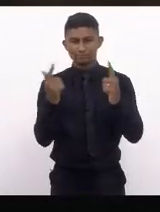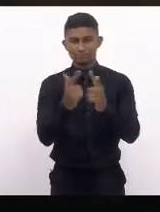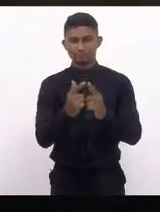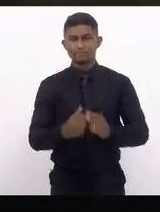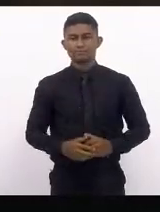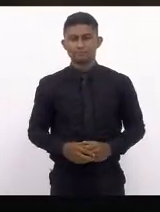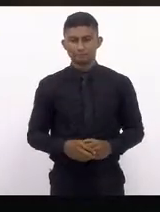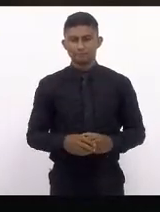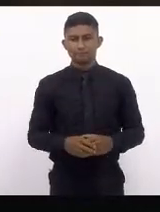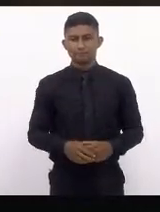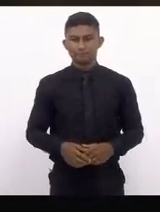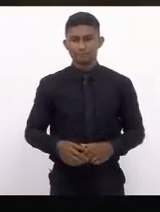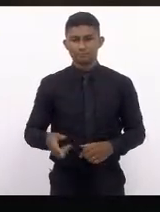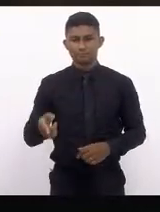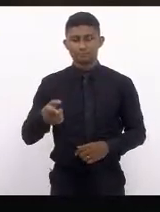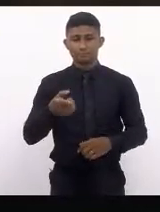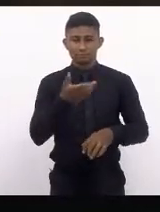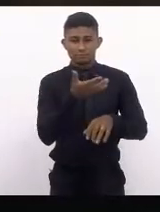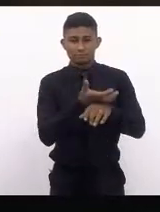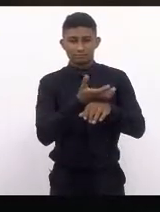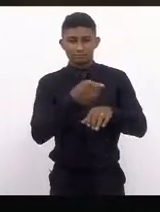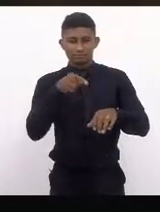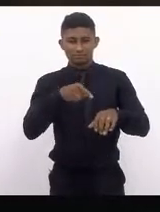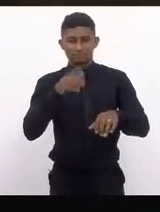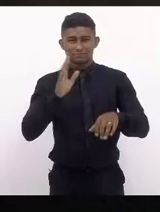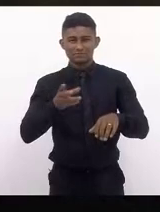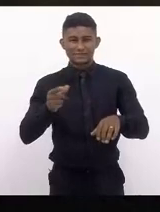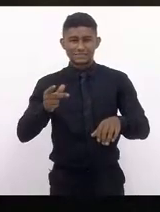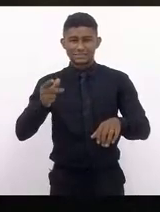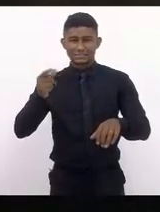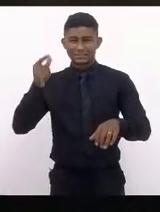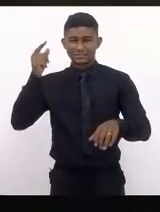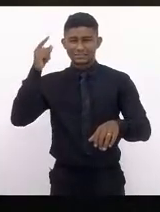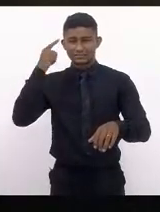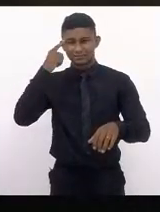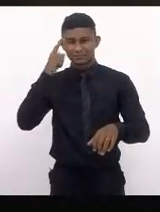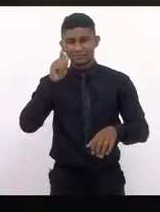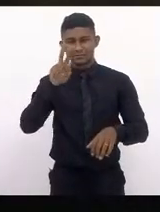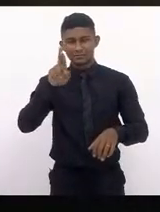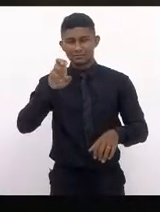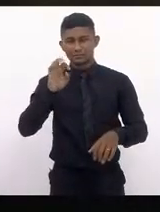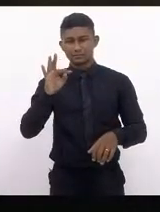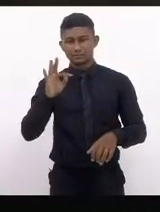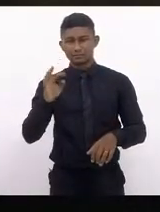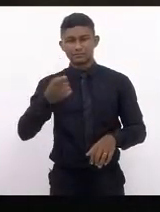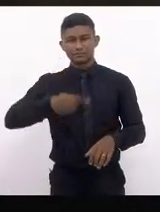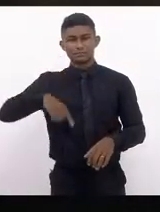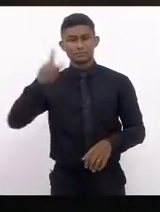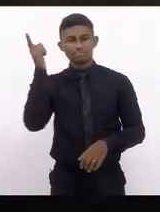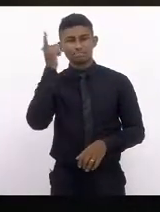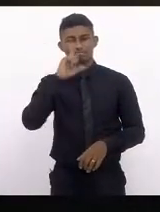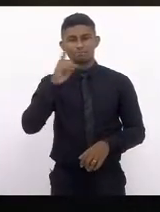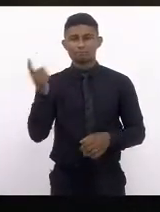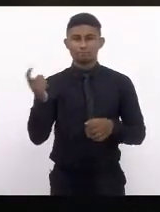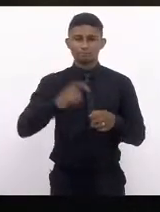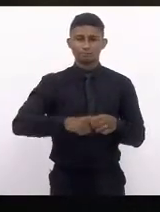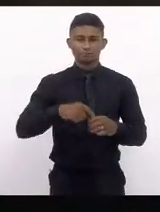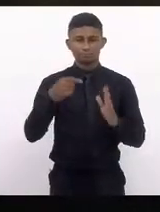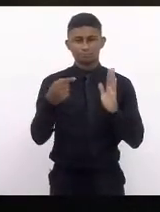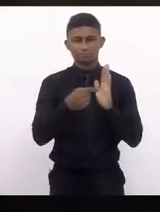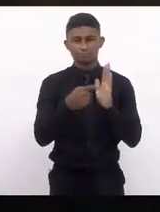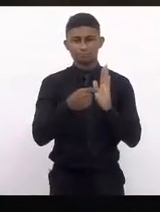gente consegue Em uma matéria que estava morta da questão da Grete conseguimos trazer de volta